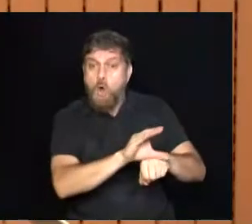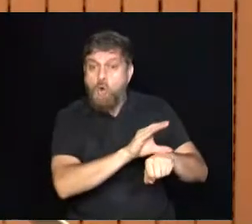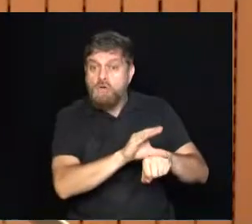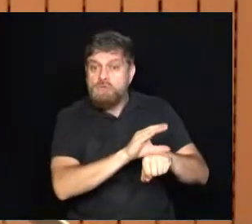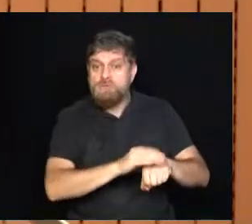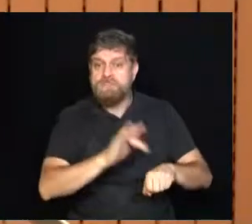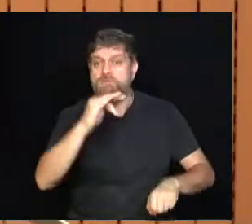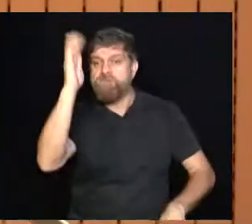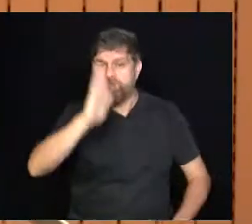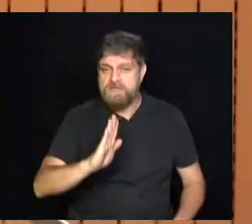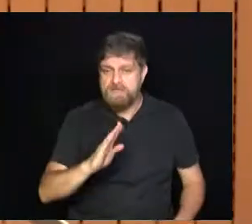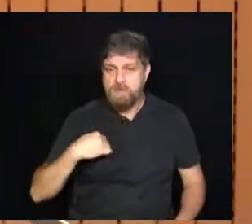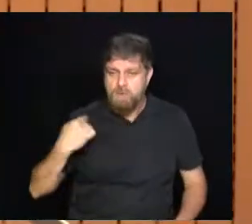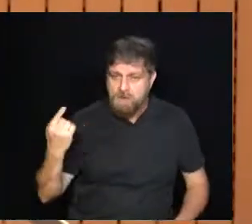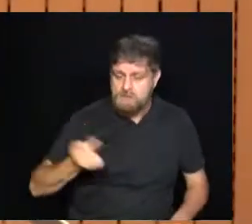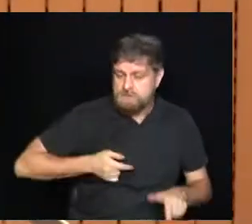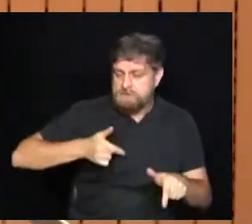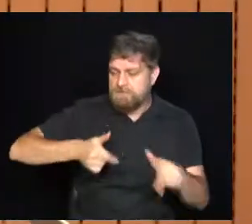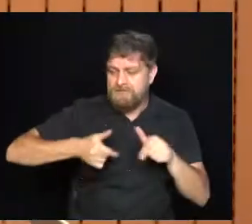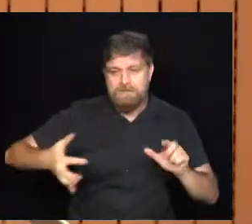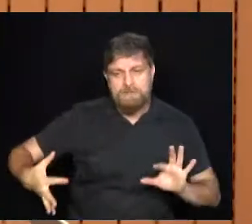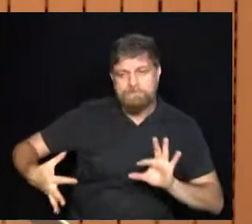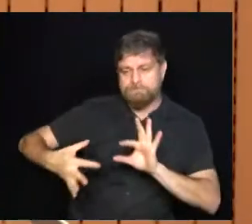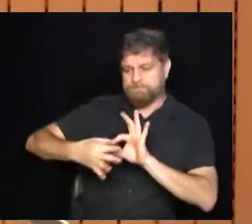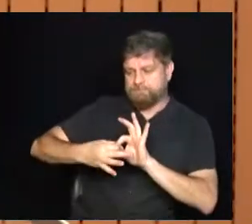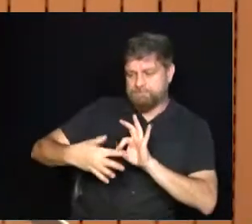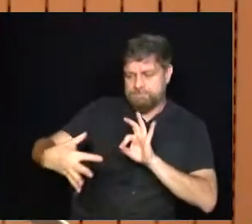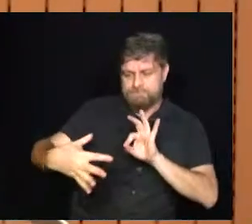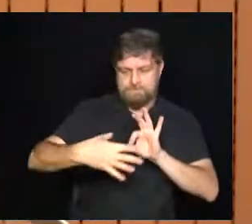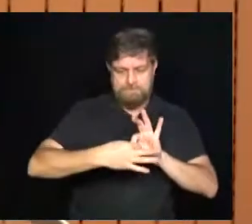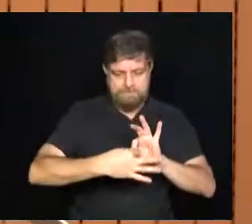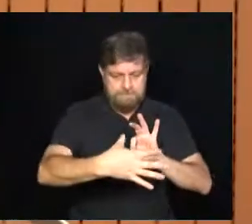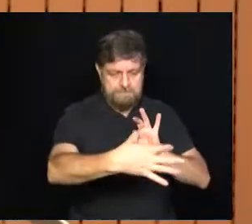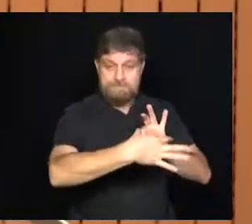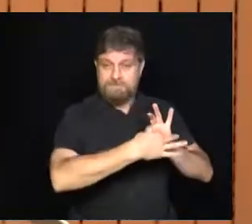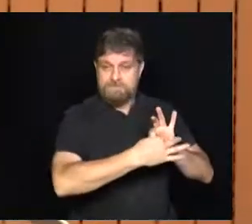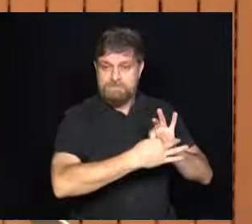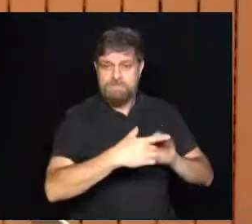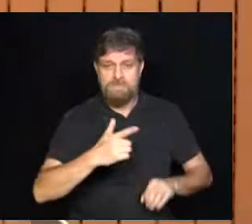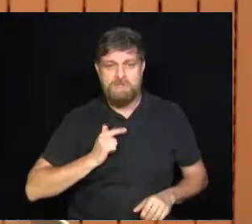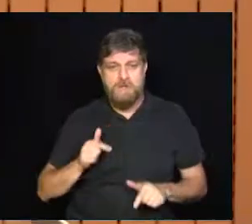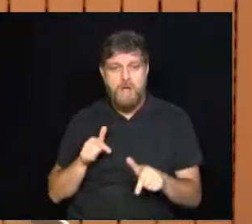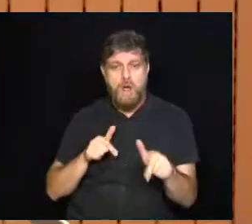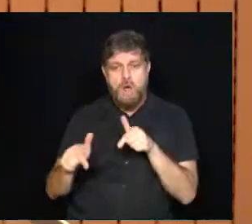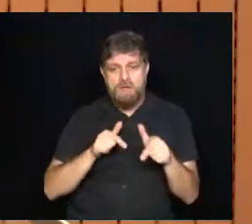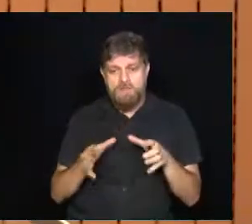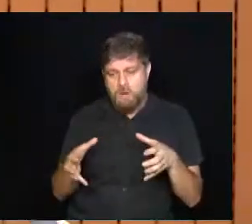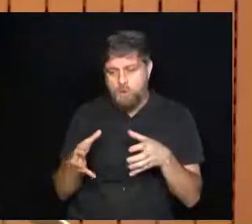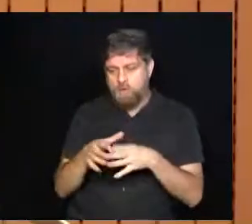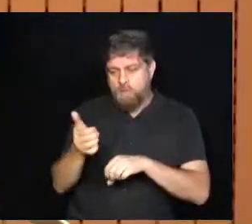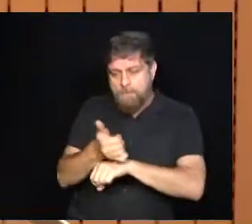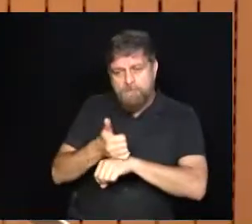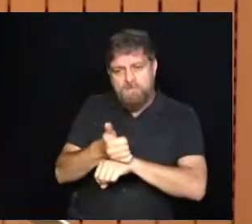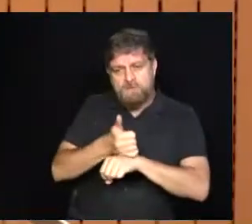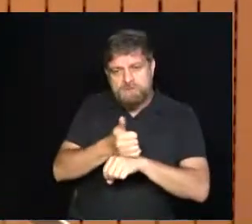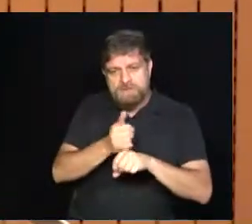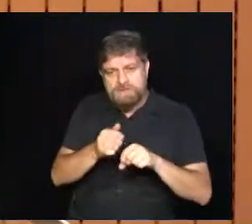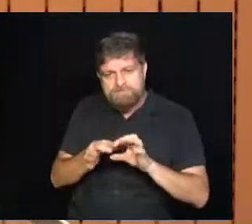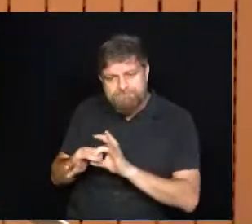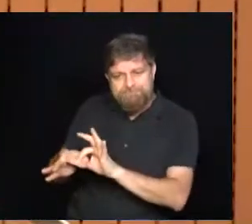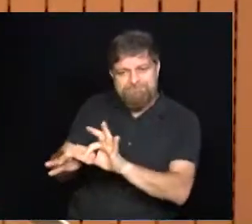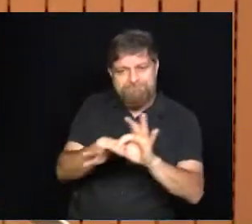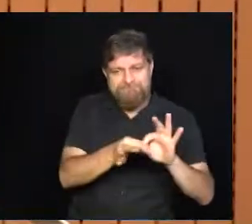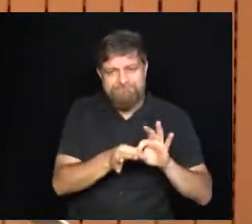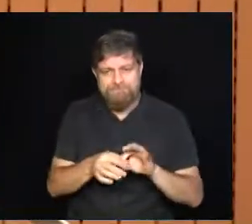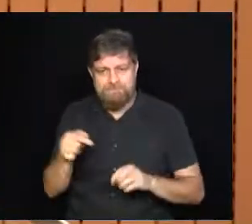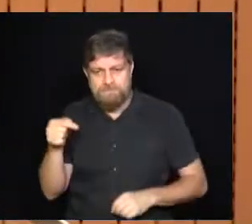trabalhe ele em rede, em conjunto. Então, a gente ter esse trabalho em equipe, juntamente com a